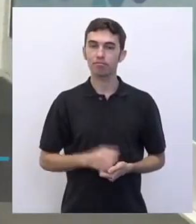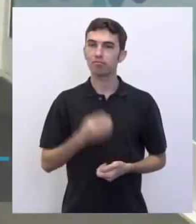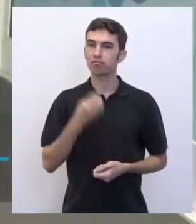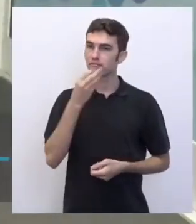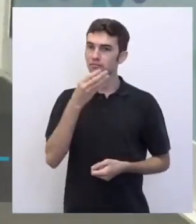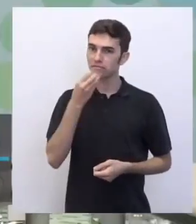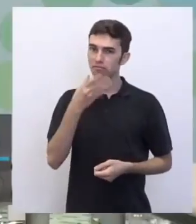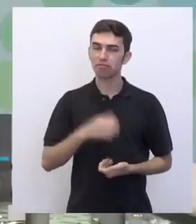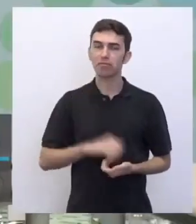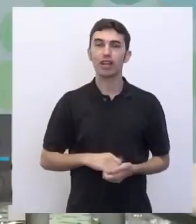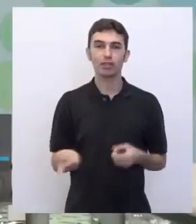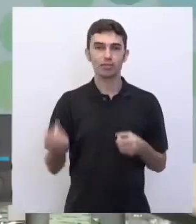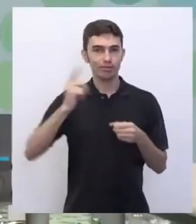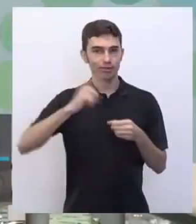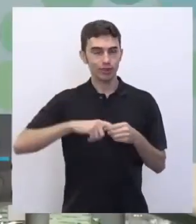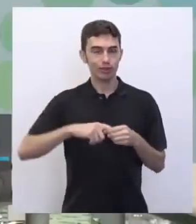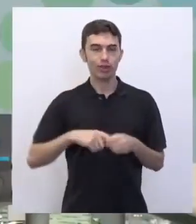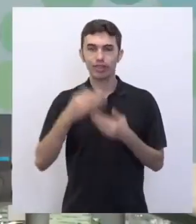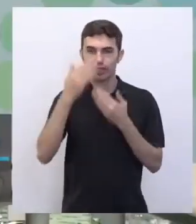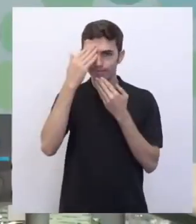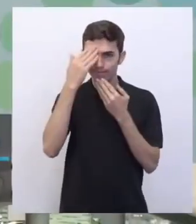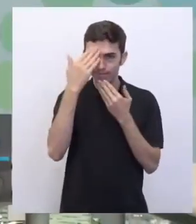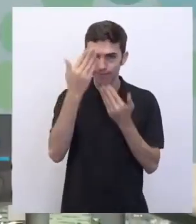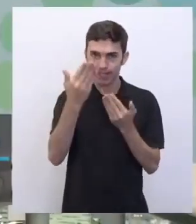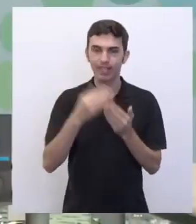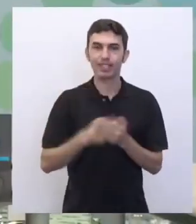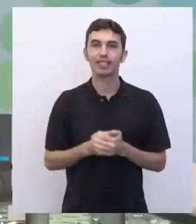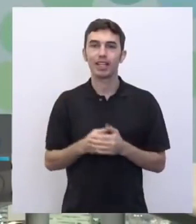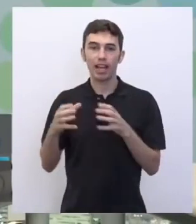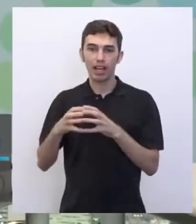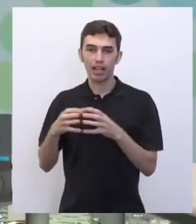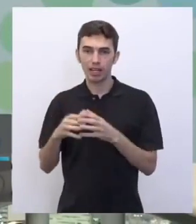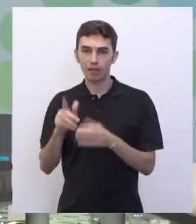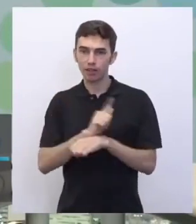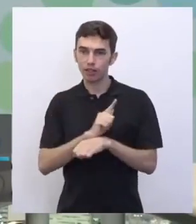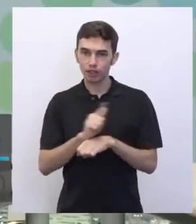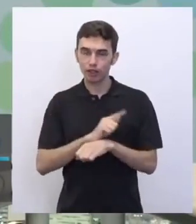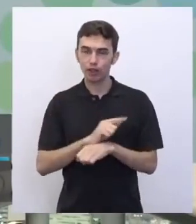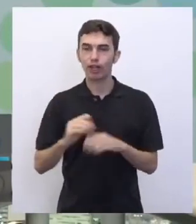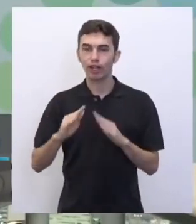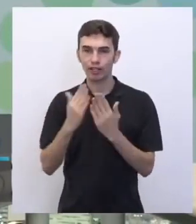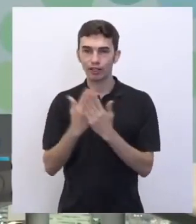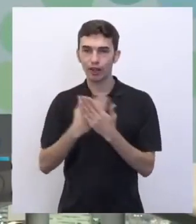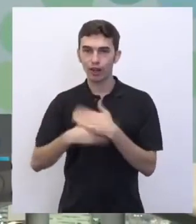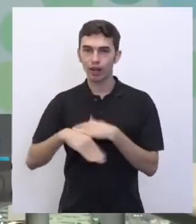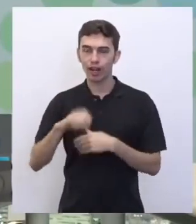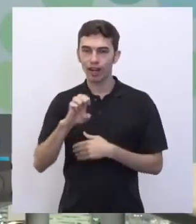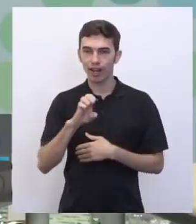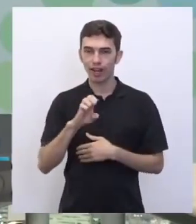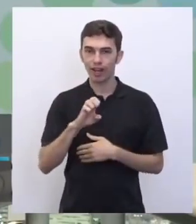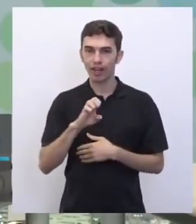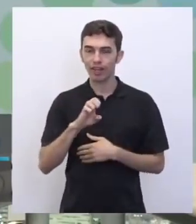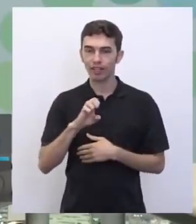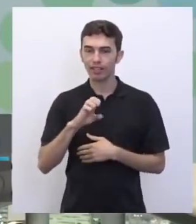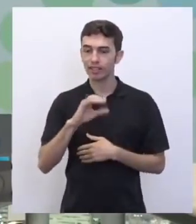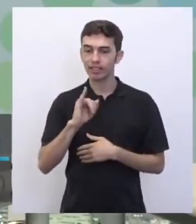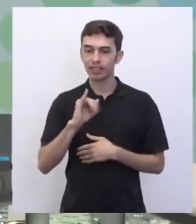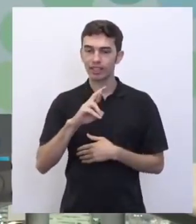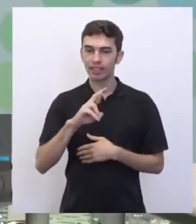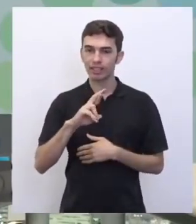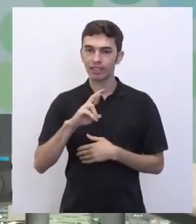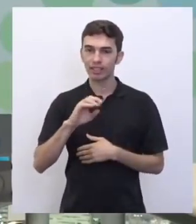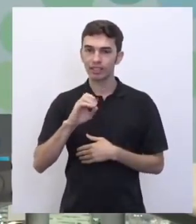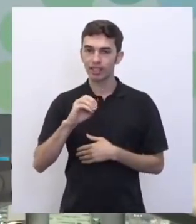Muito bem, estamos de volta, né? Gostaria de agradecer a equipe gestora da E, professor Cícero Sberti, né? Que prontamente nos